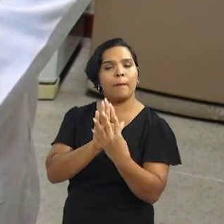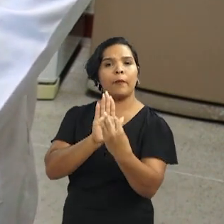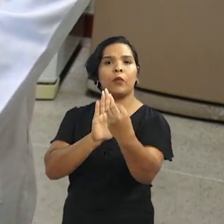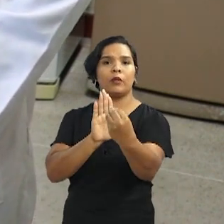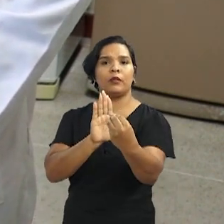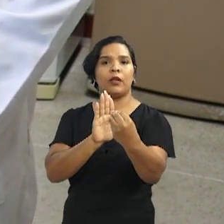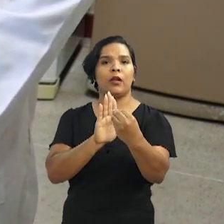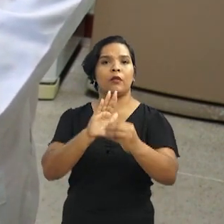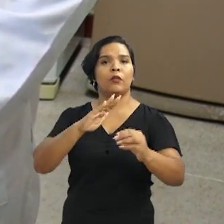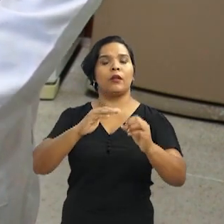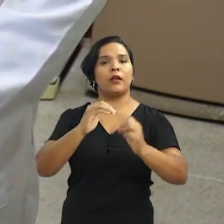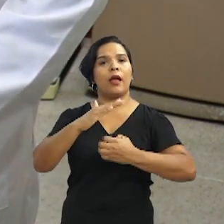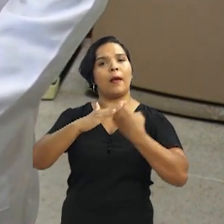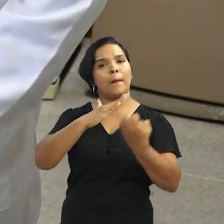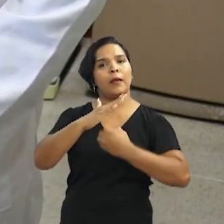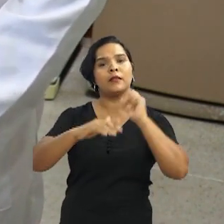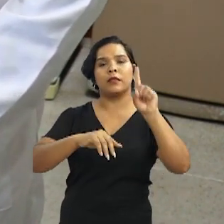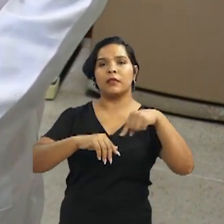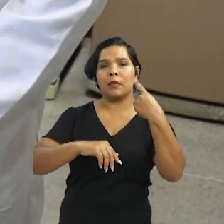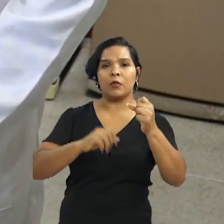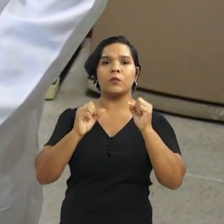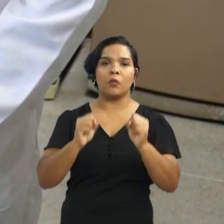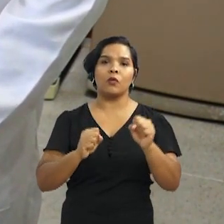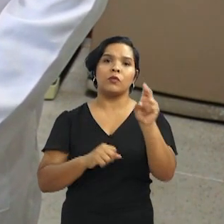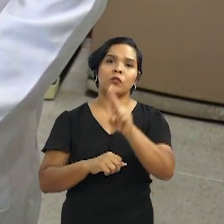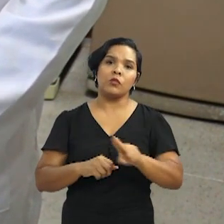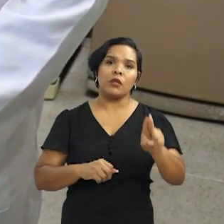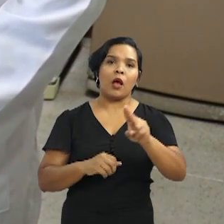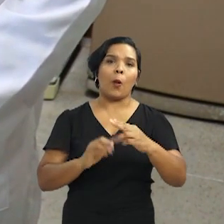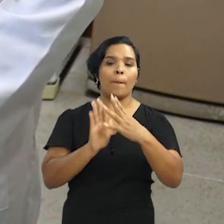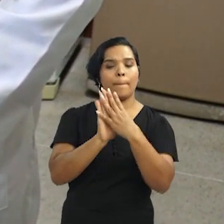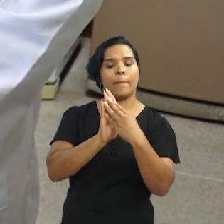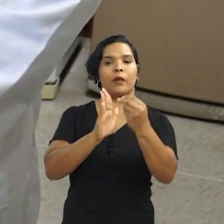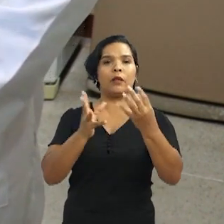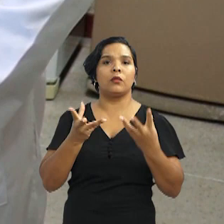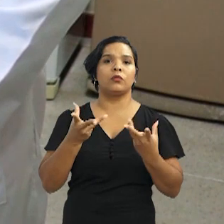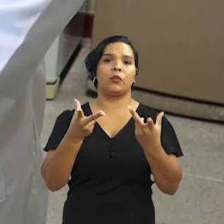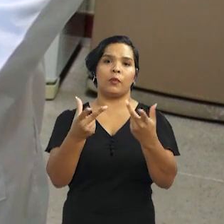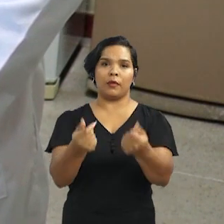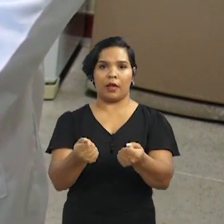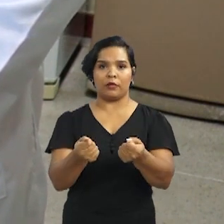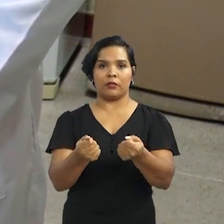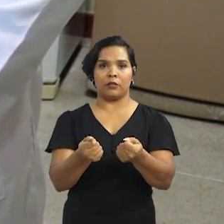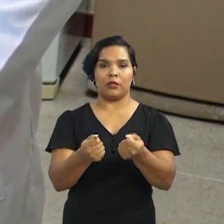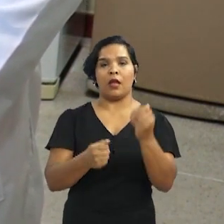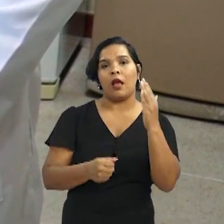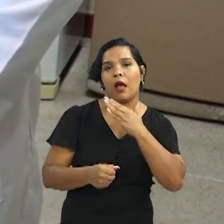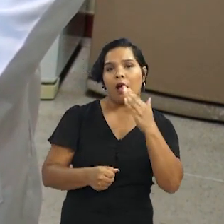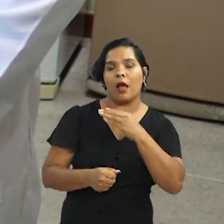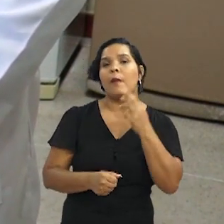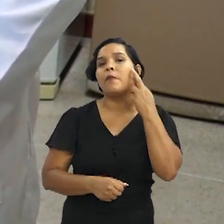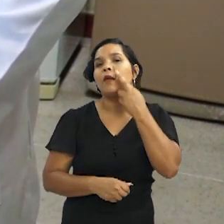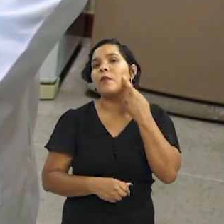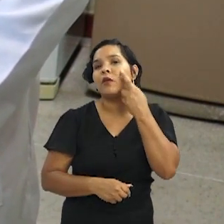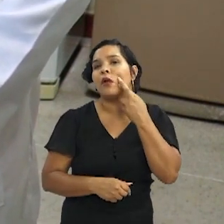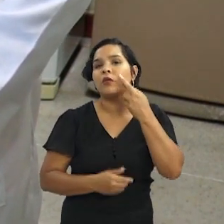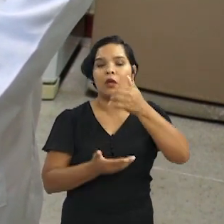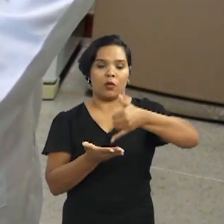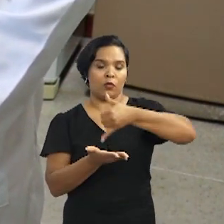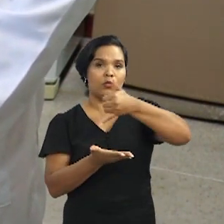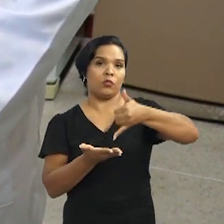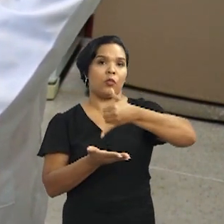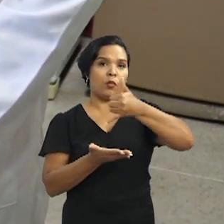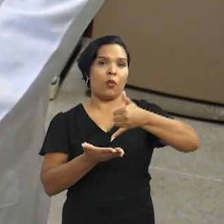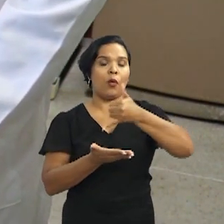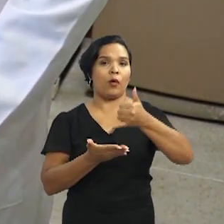estabelecer padrões que a indústria depois possa utilizar como padrão de qualidade, tendo em vista que os trabalhos de pimenta rosa